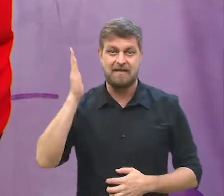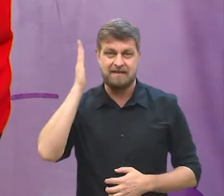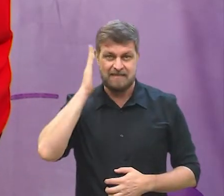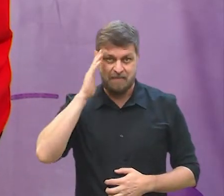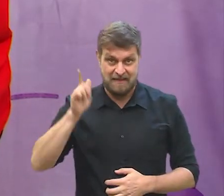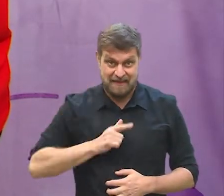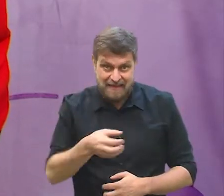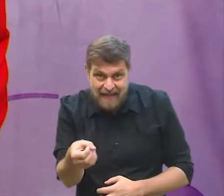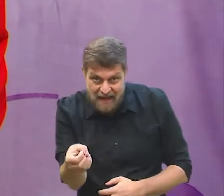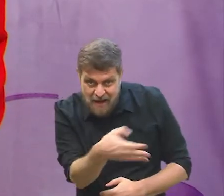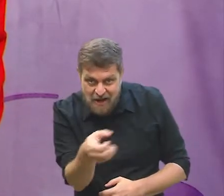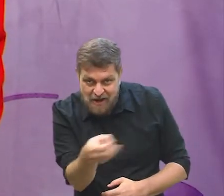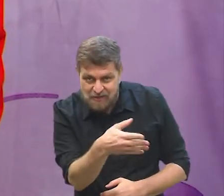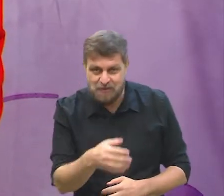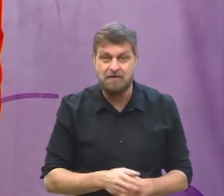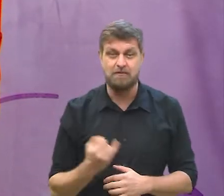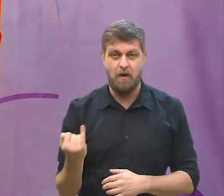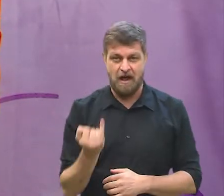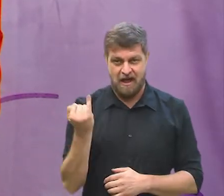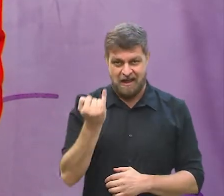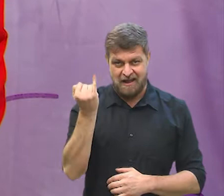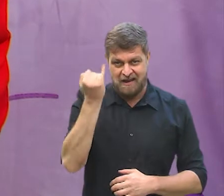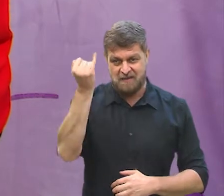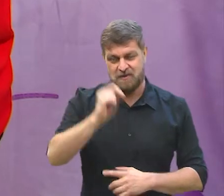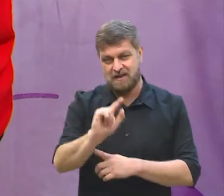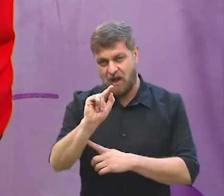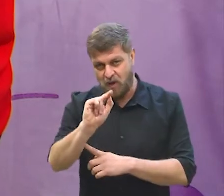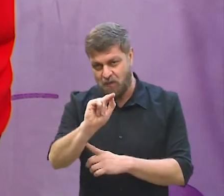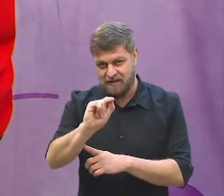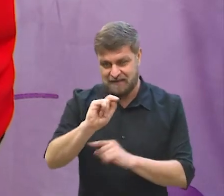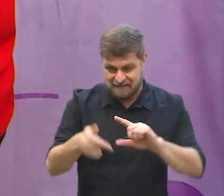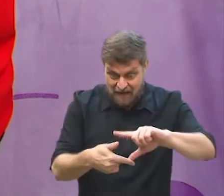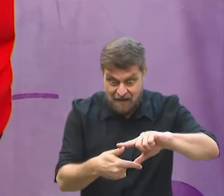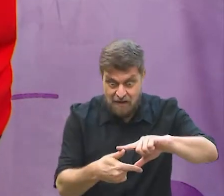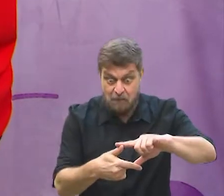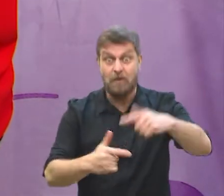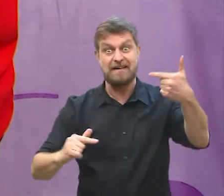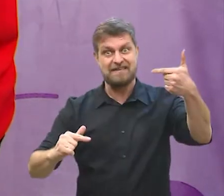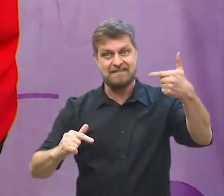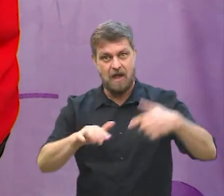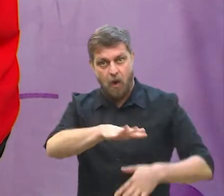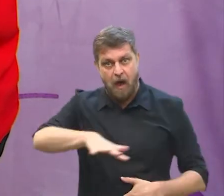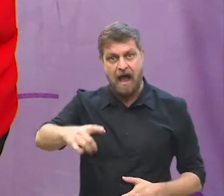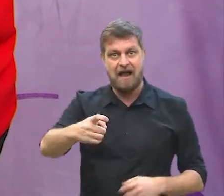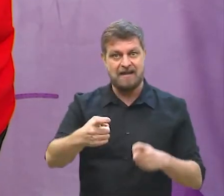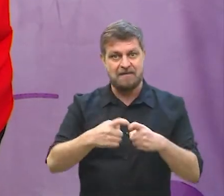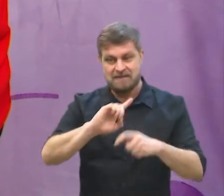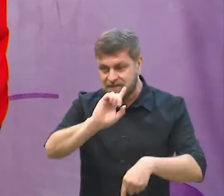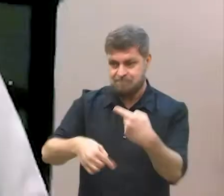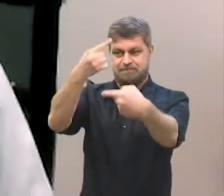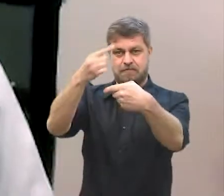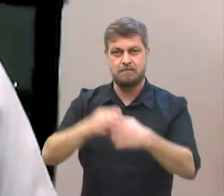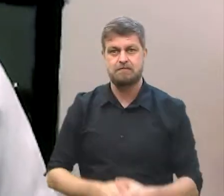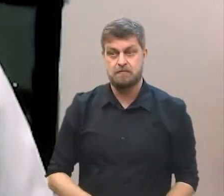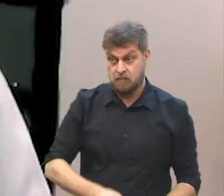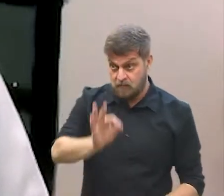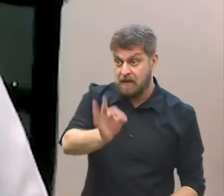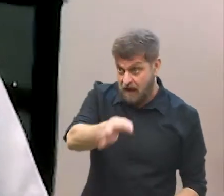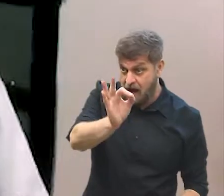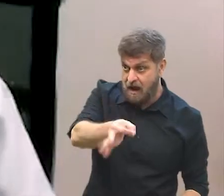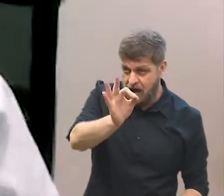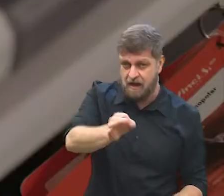novos equipamentos. Então é importante, não é? Essa mudança, essa modernização da medicina. É isso mesmo.